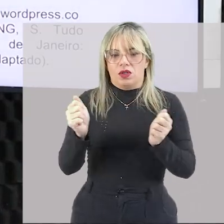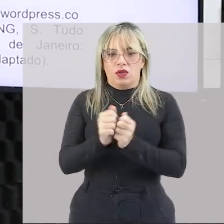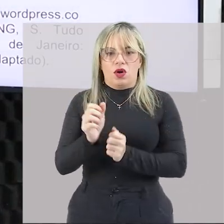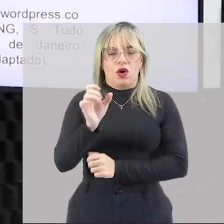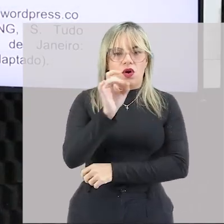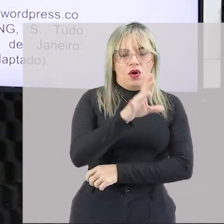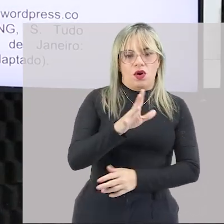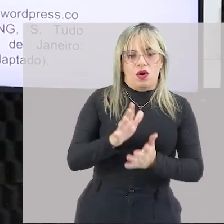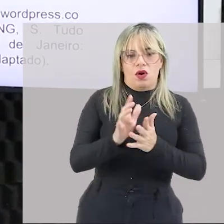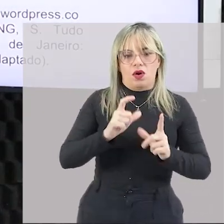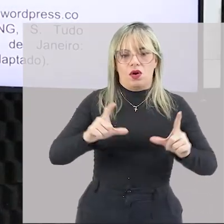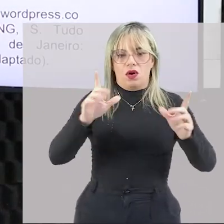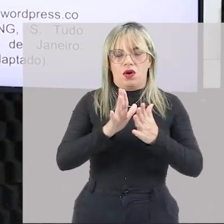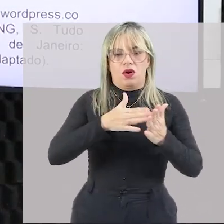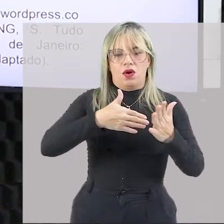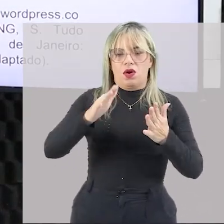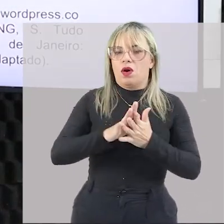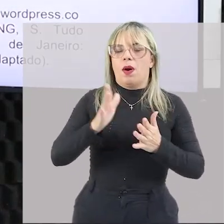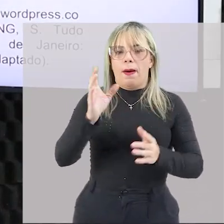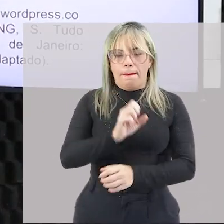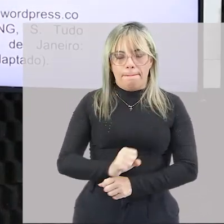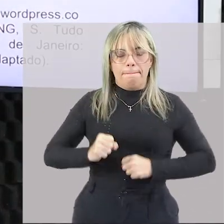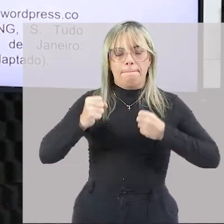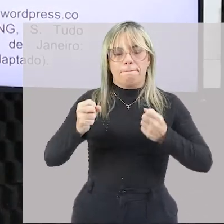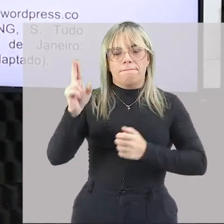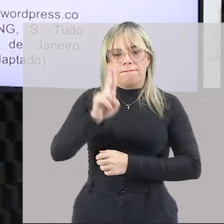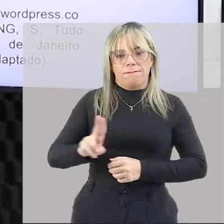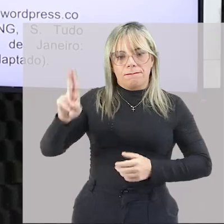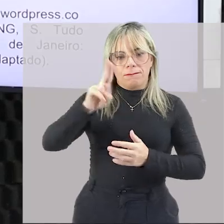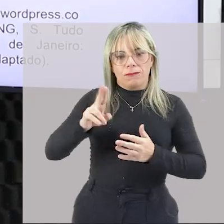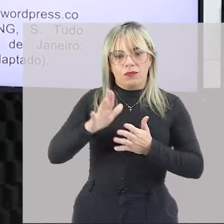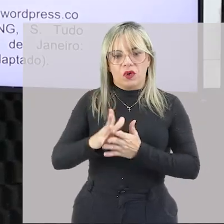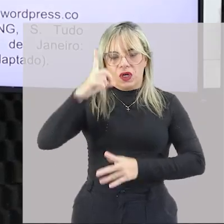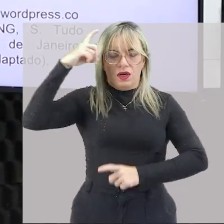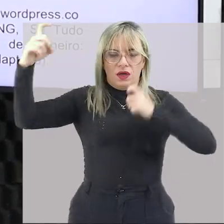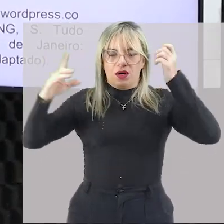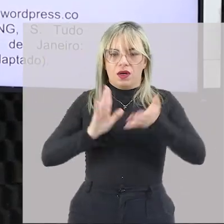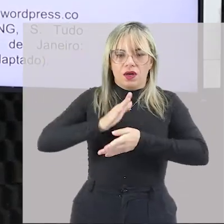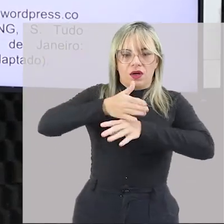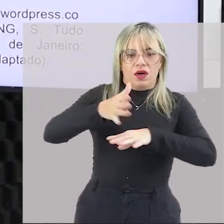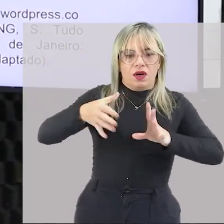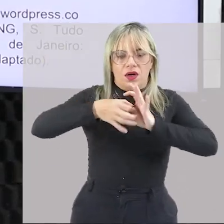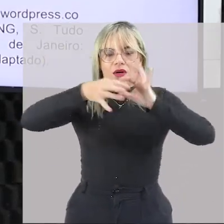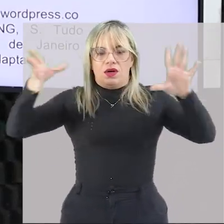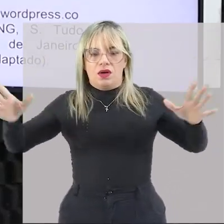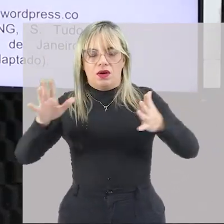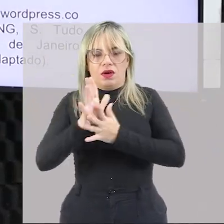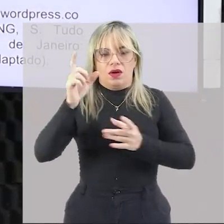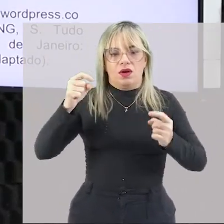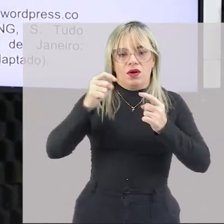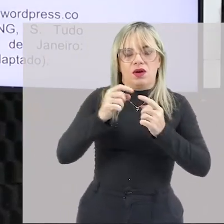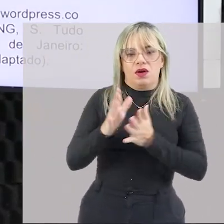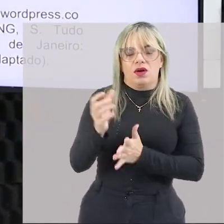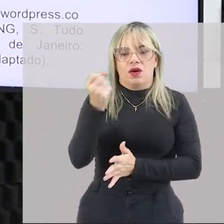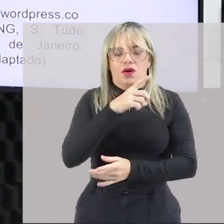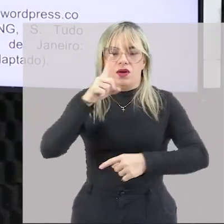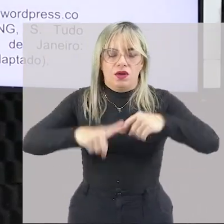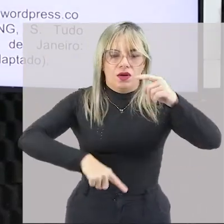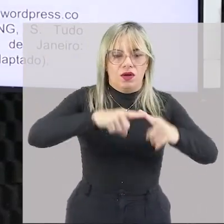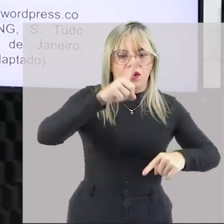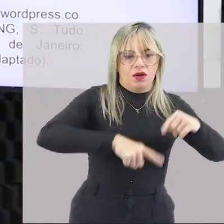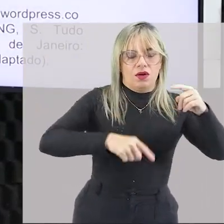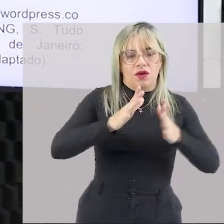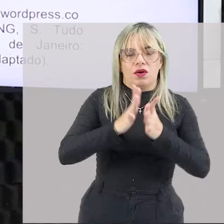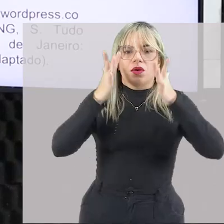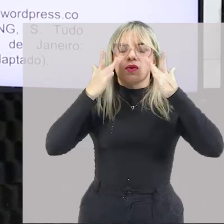pincéis tradicionais. Eu posso utilizar mais coisas para criar essas instalações. O objetivo era basicamente esse, colocar novos materiais para que